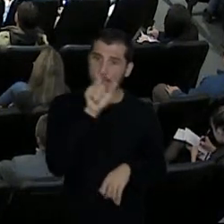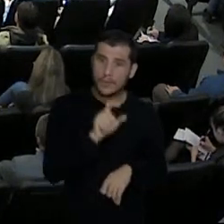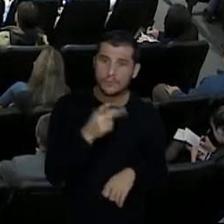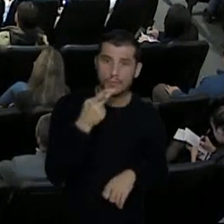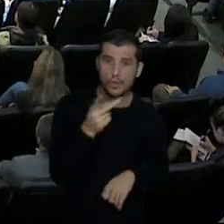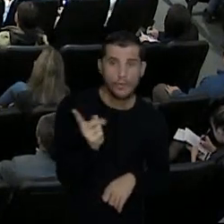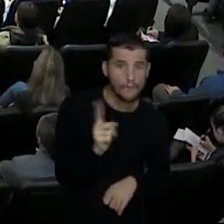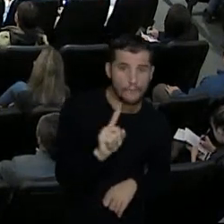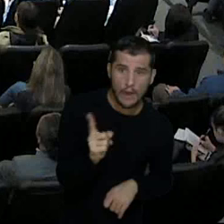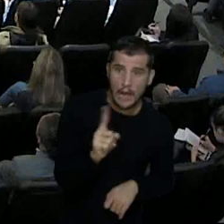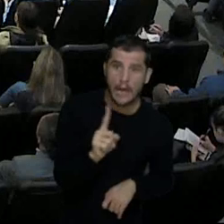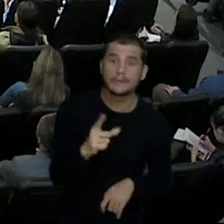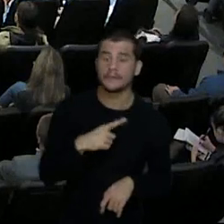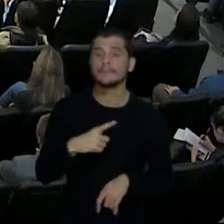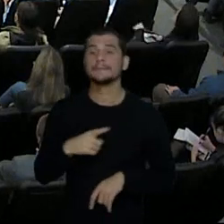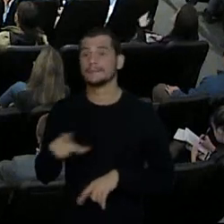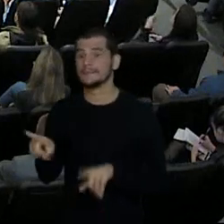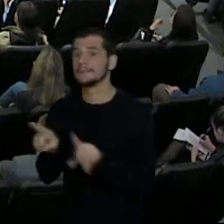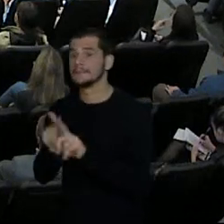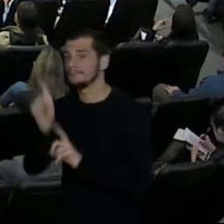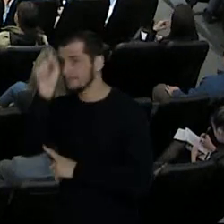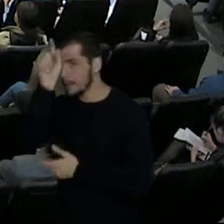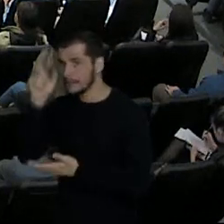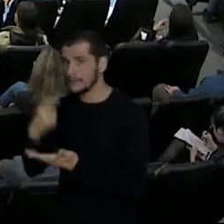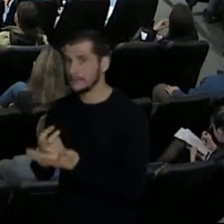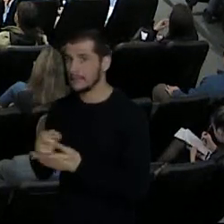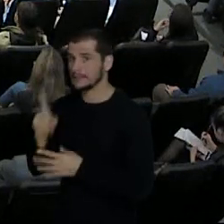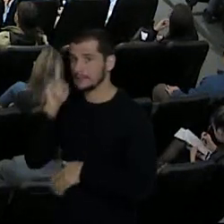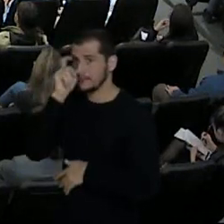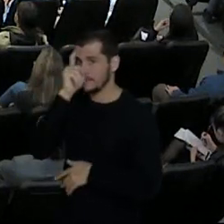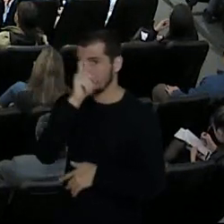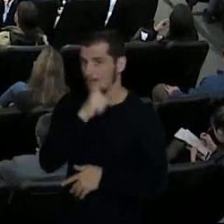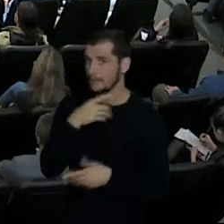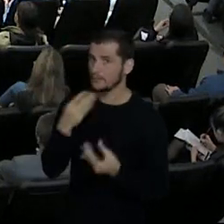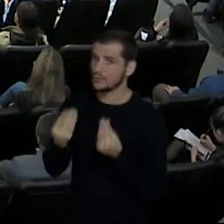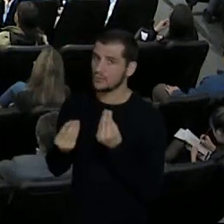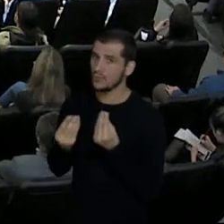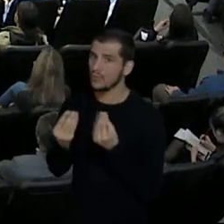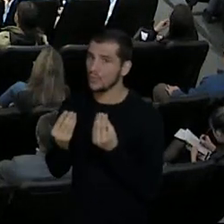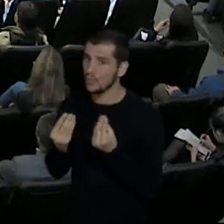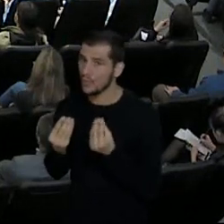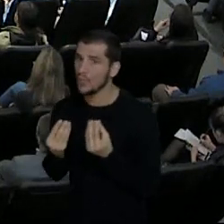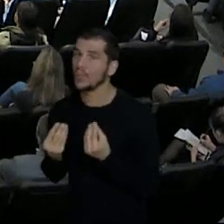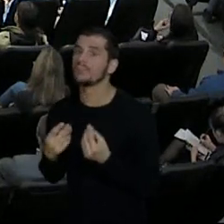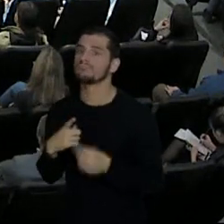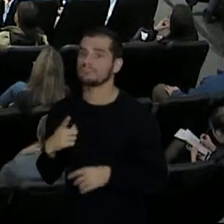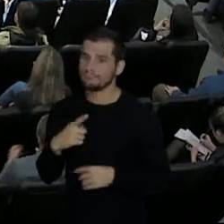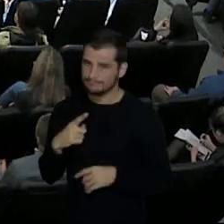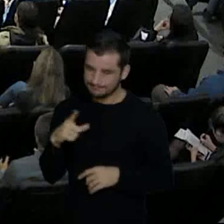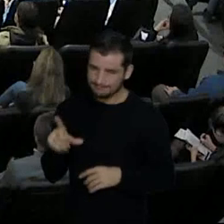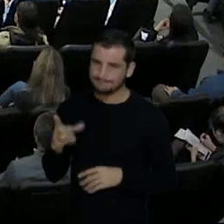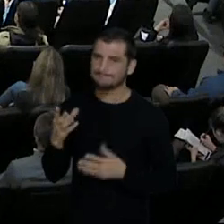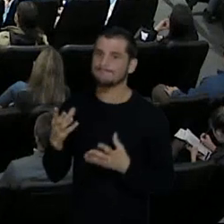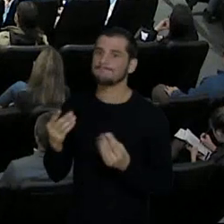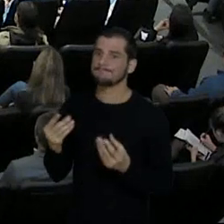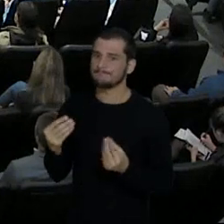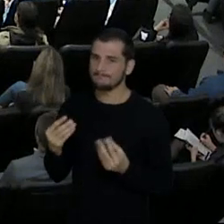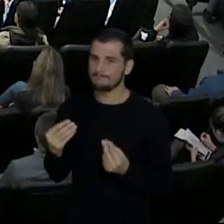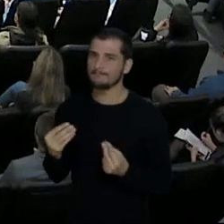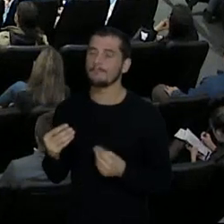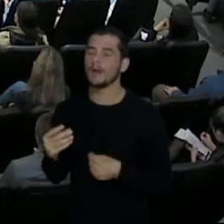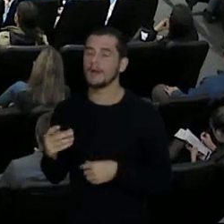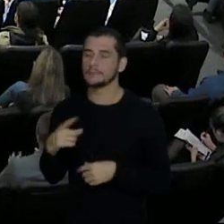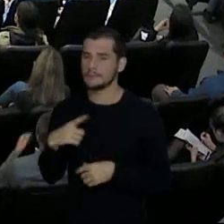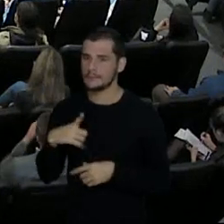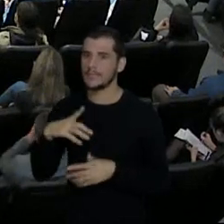dislexias têm muitas dificuldades Sim eles têm muitas dificuldades né a gente falou muito de dificuldades